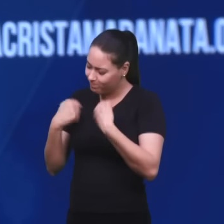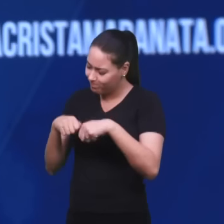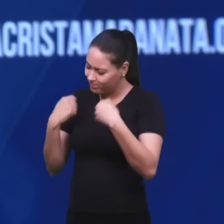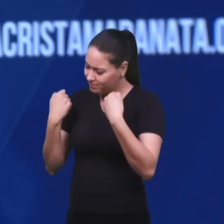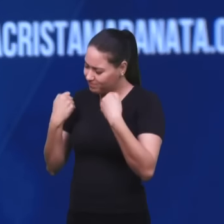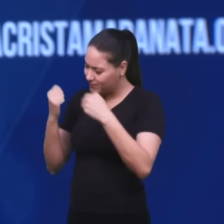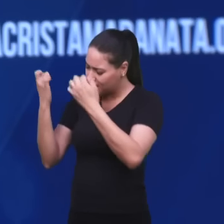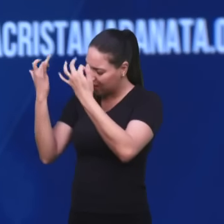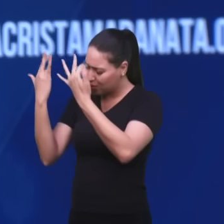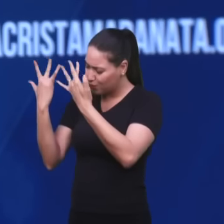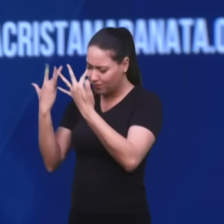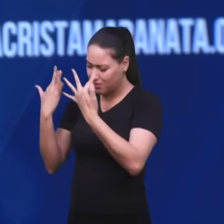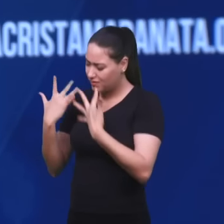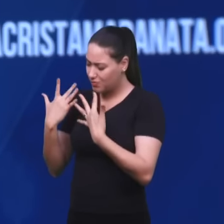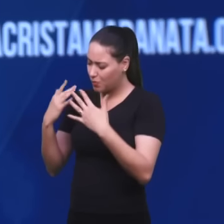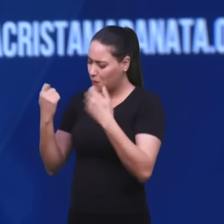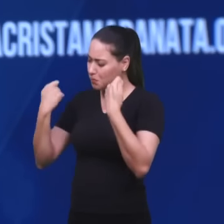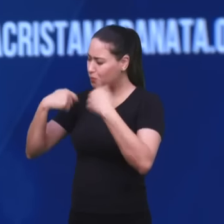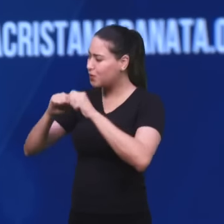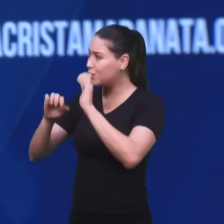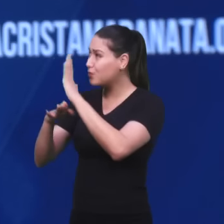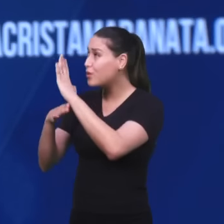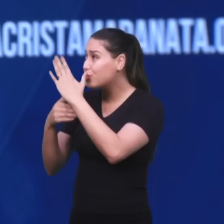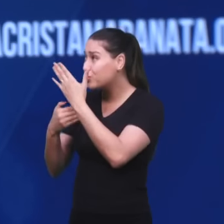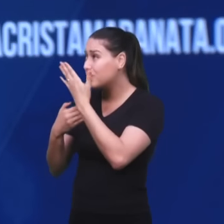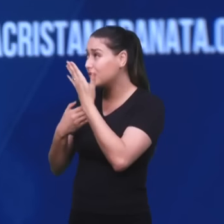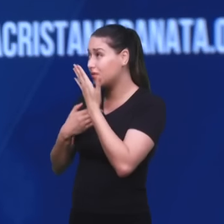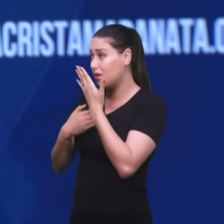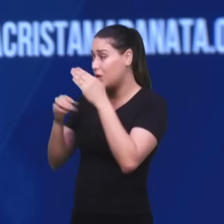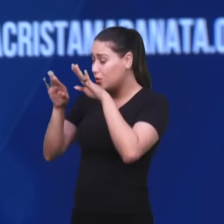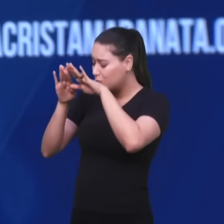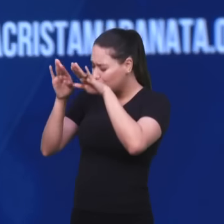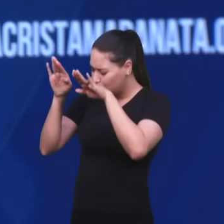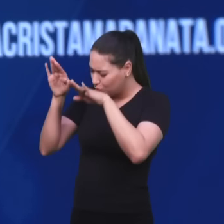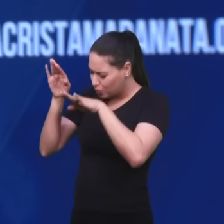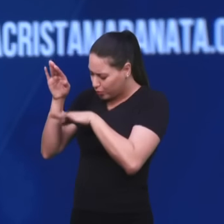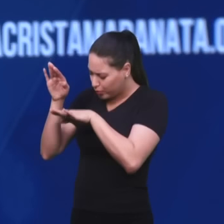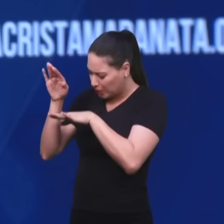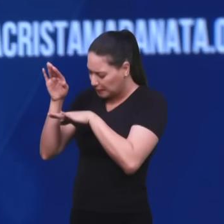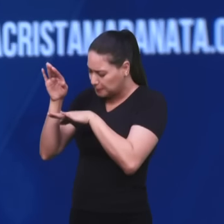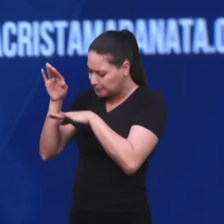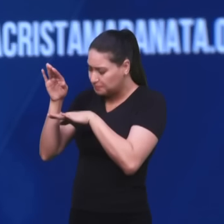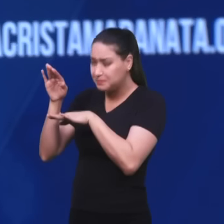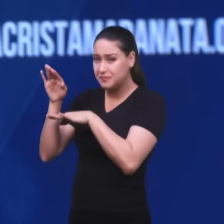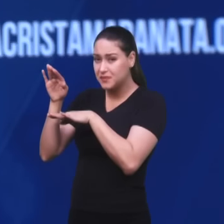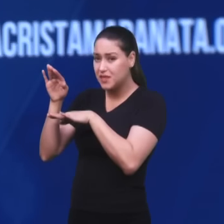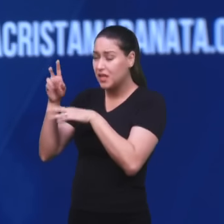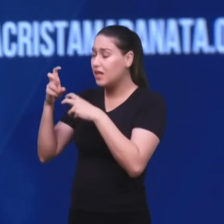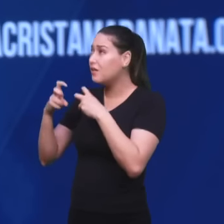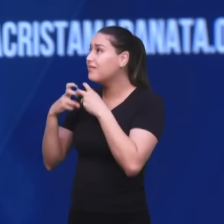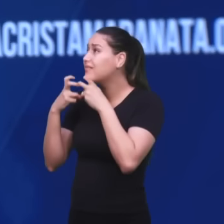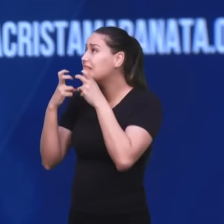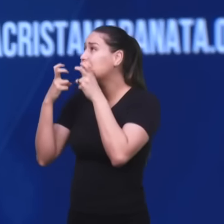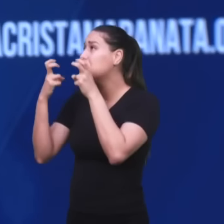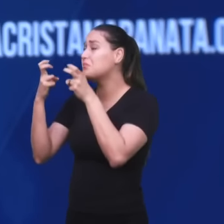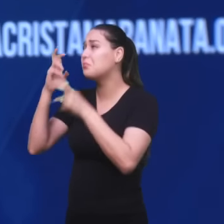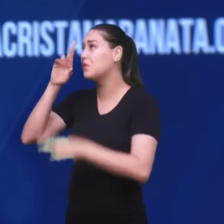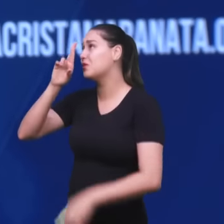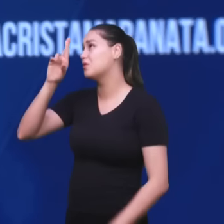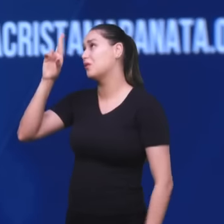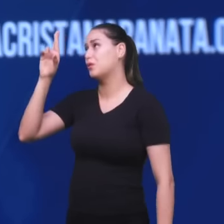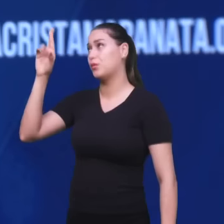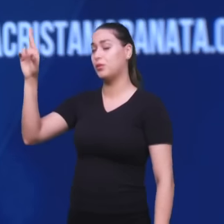precisa de socorro Vejam só a expressão Que ele usa Com a minha voz Eu clamei ao Senhor Muitas vezes o